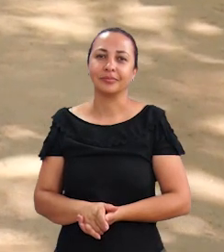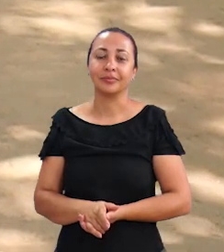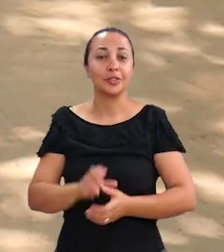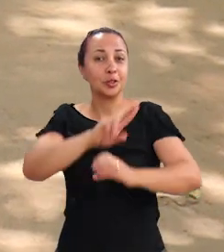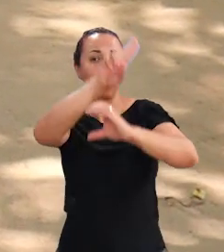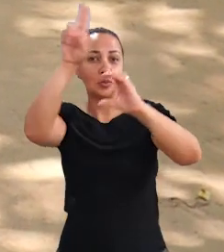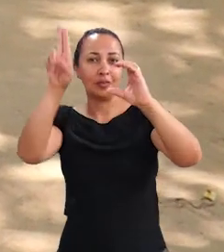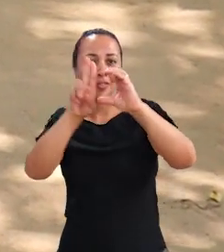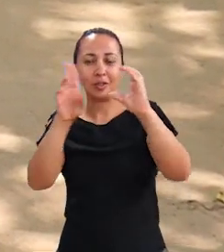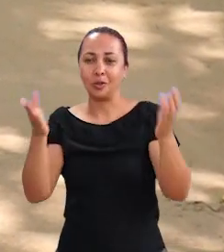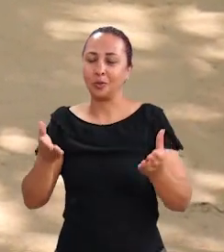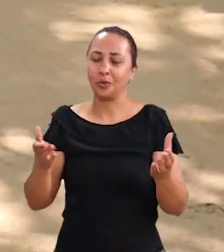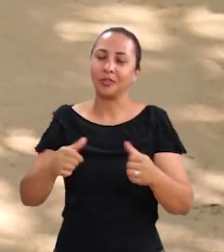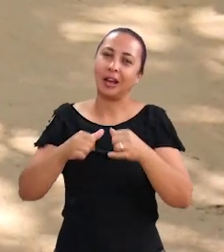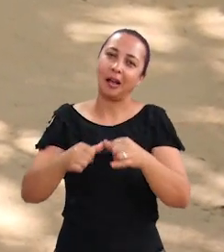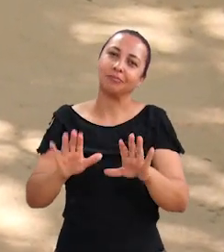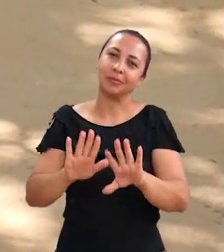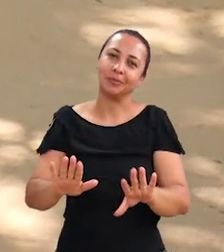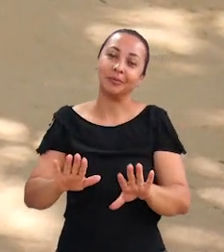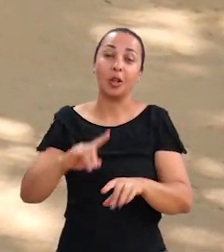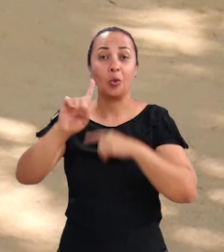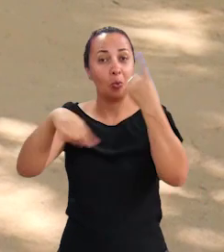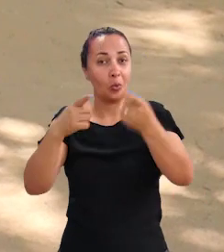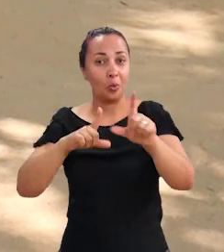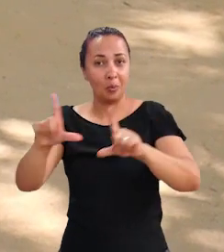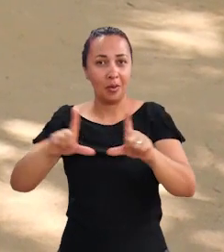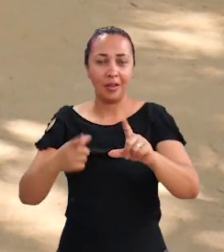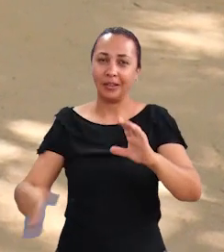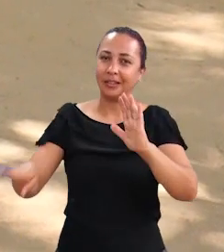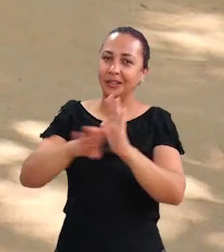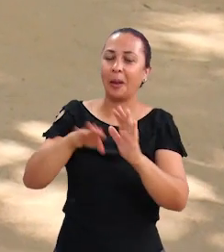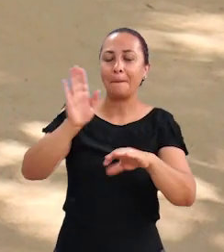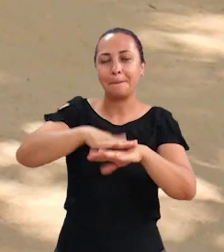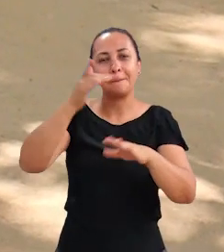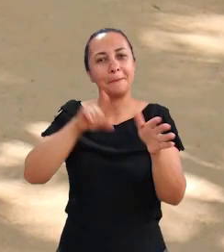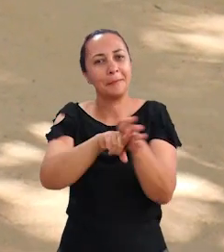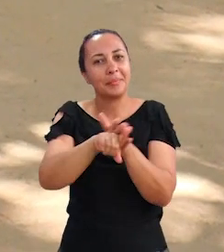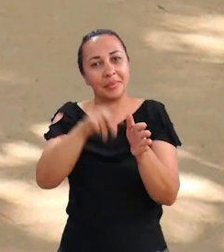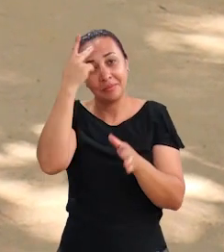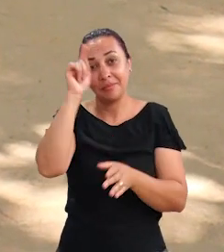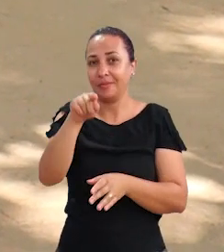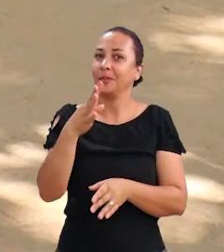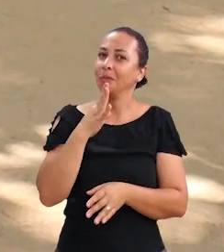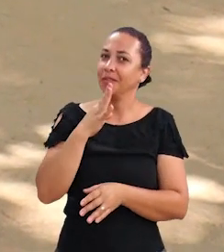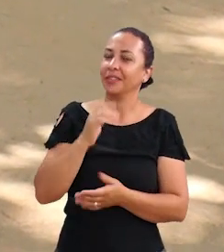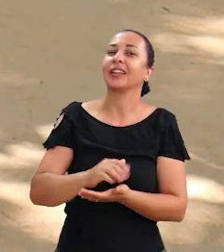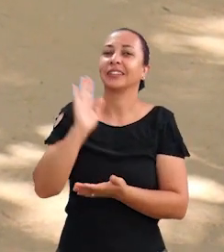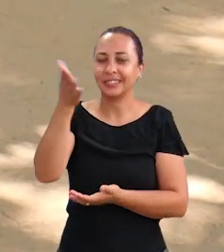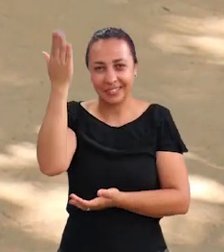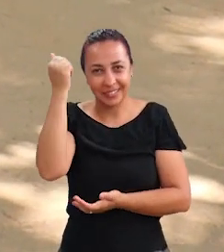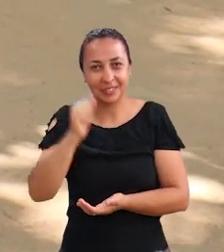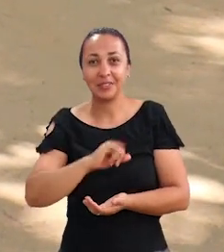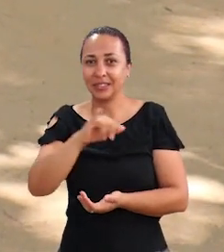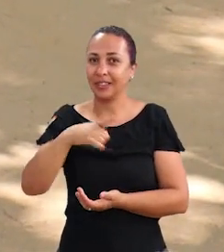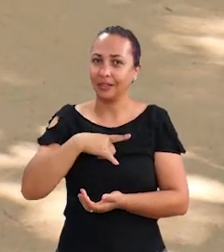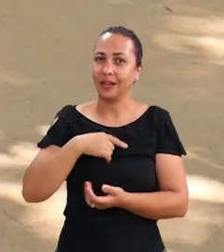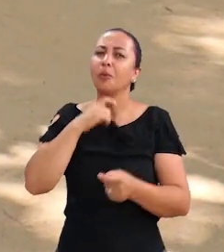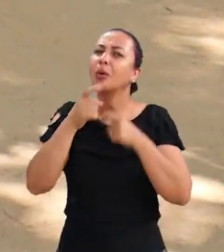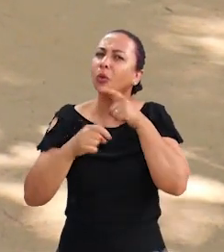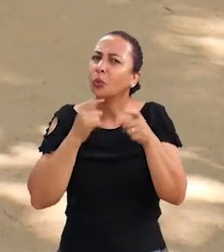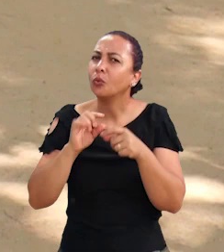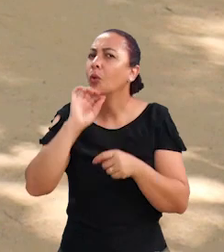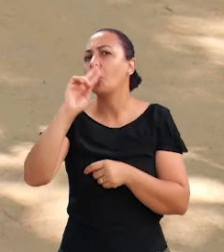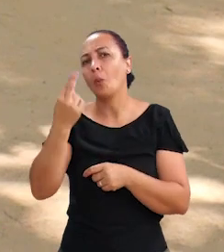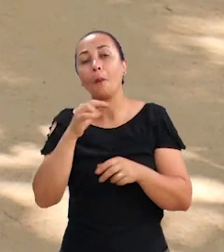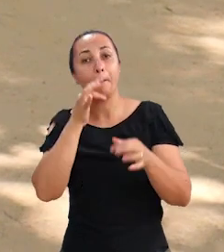E o Univerciência de hoje fica por aqui. No próximo programa, traremos mais pesquisas para você conhecer. E já sabe, se você tem uma